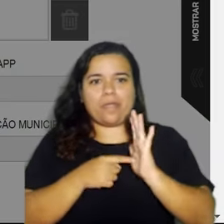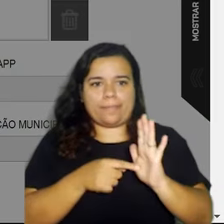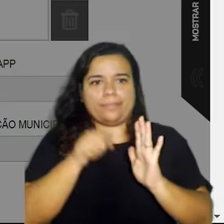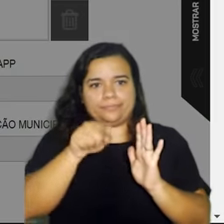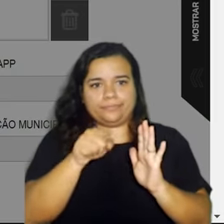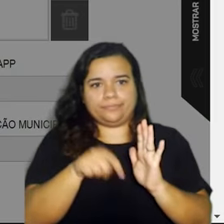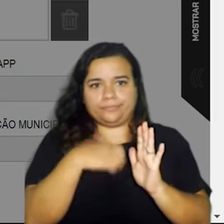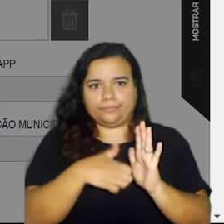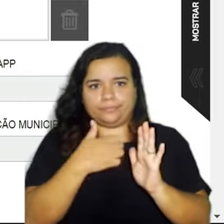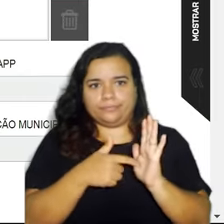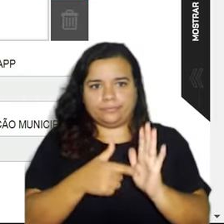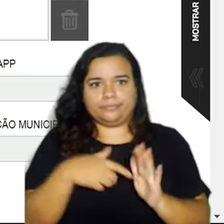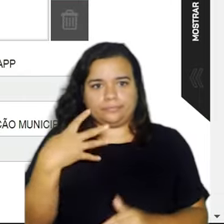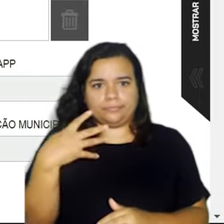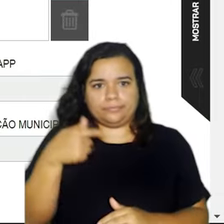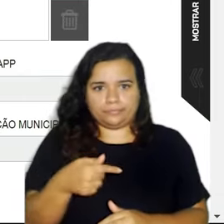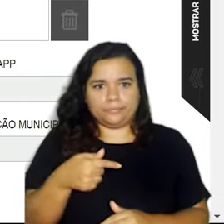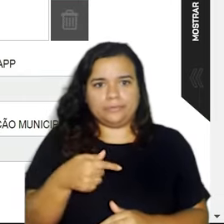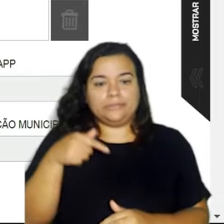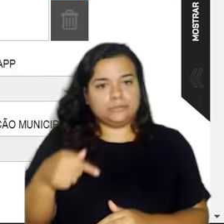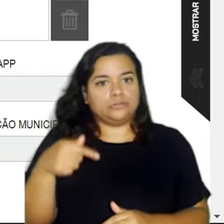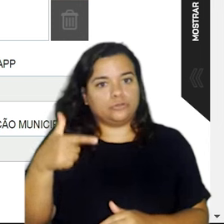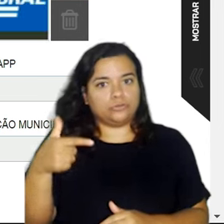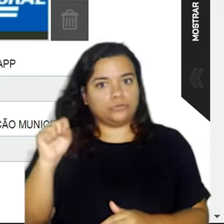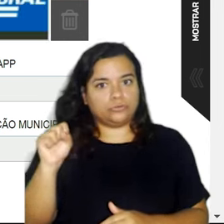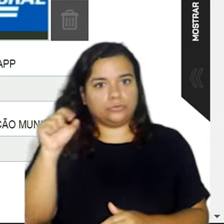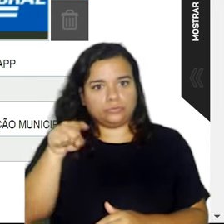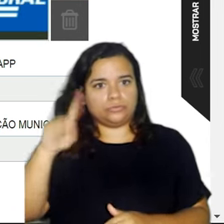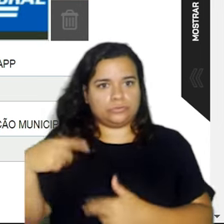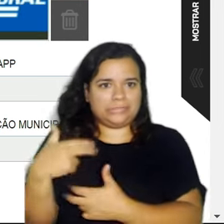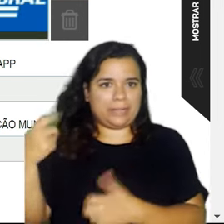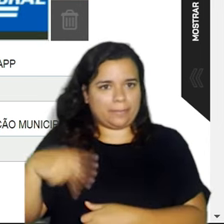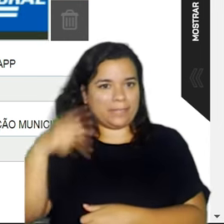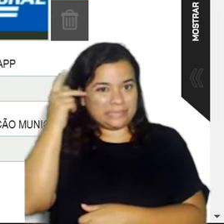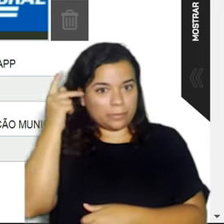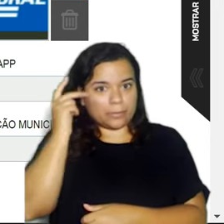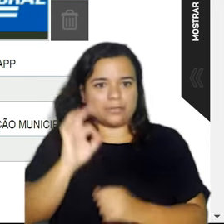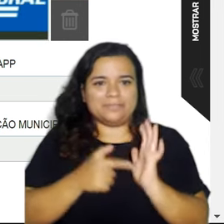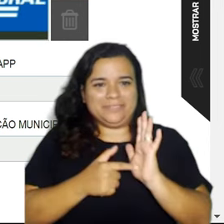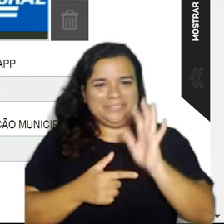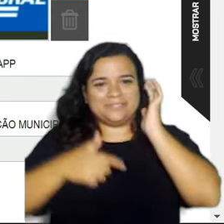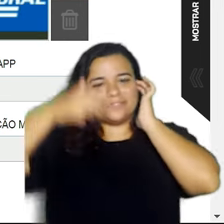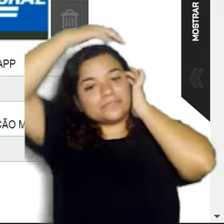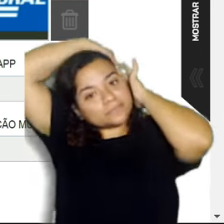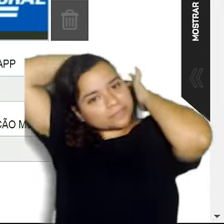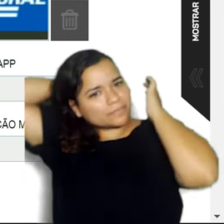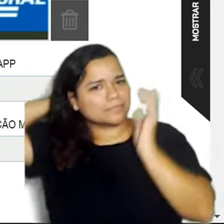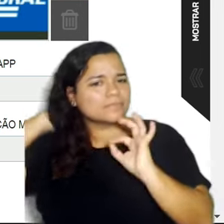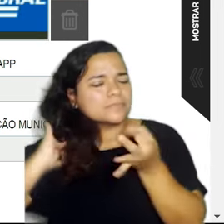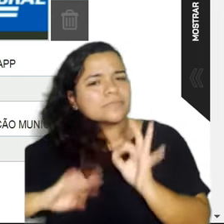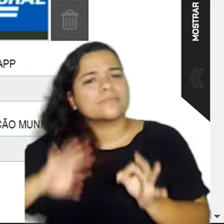ali no 43 728 Esse é o CNPJ do sebrai sebrai São Paulo é até legal né porque às vezes por